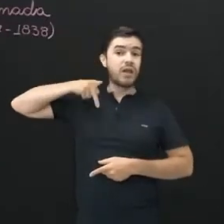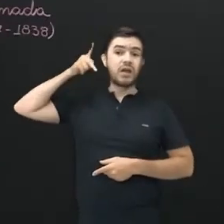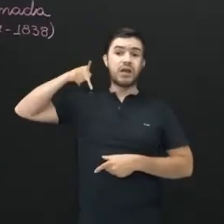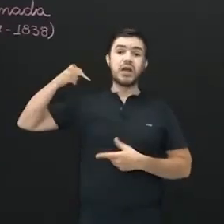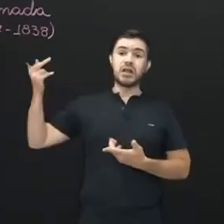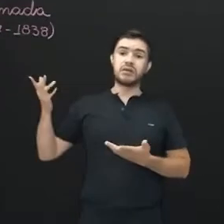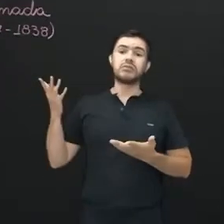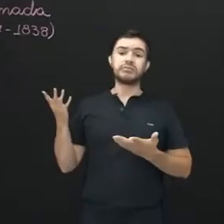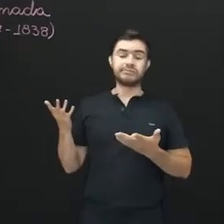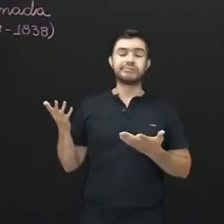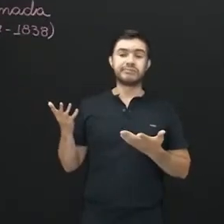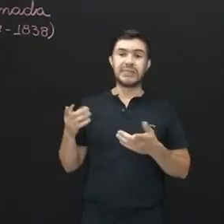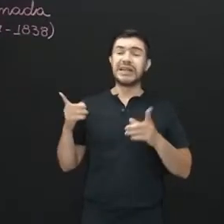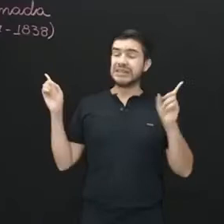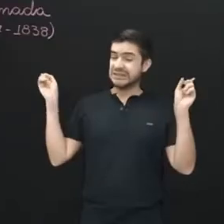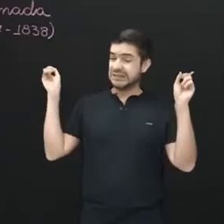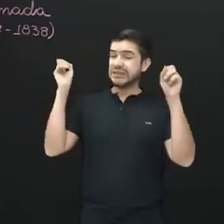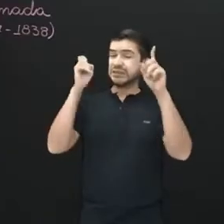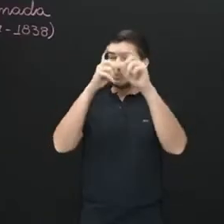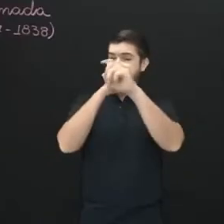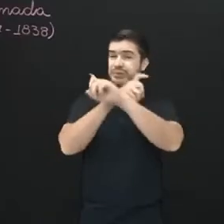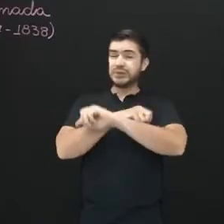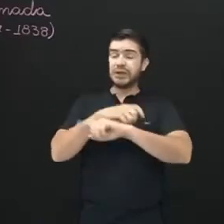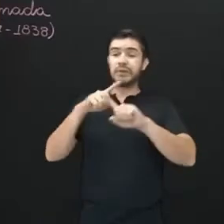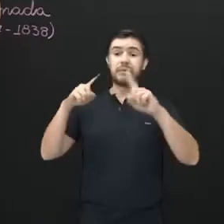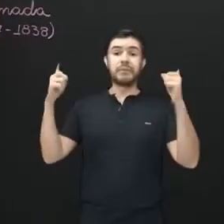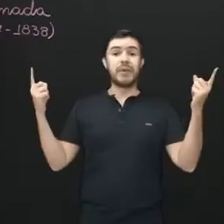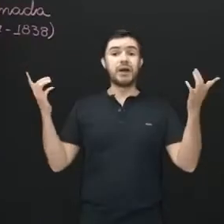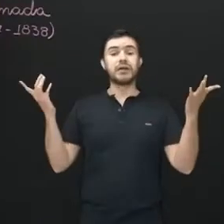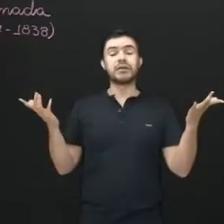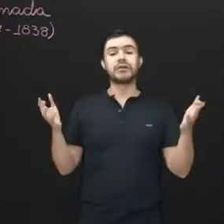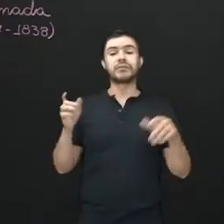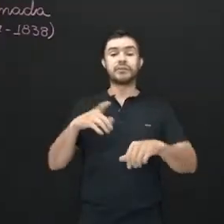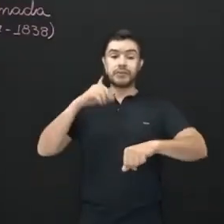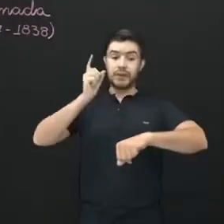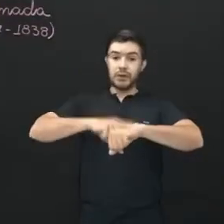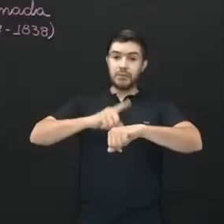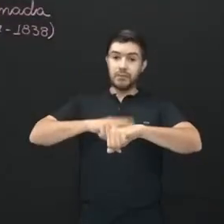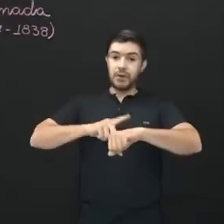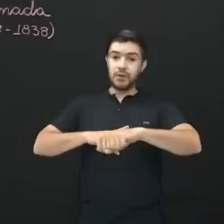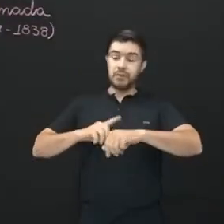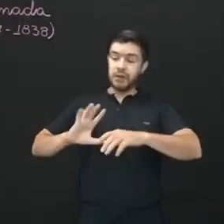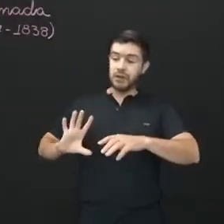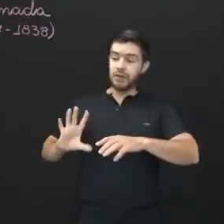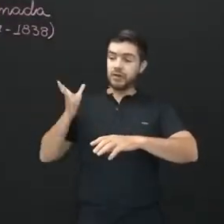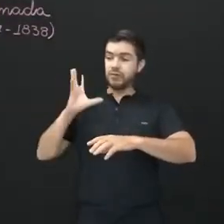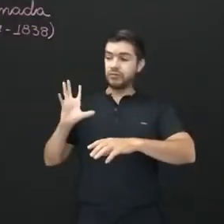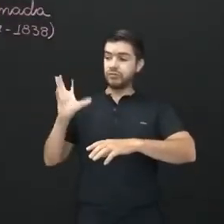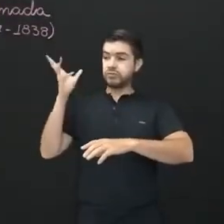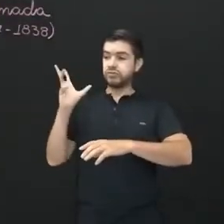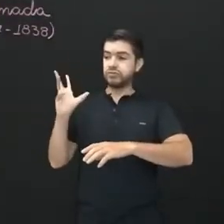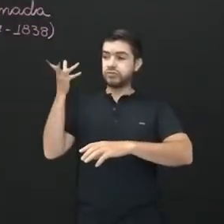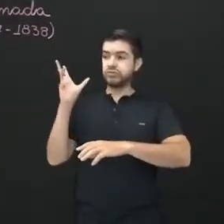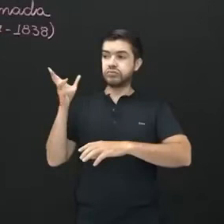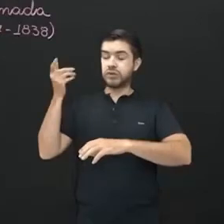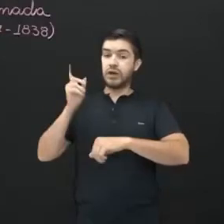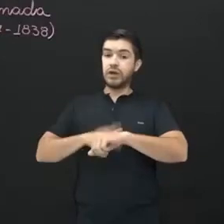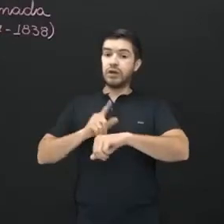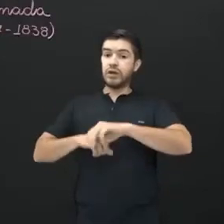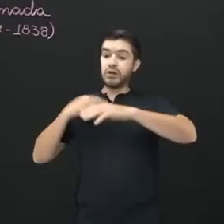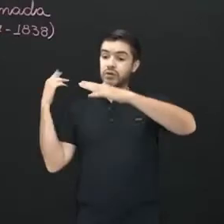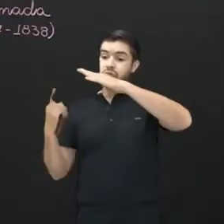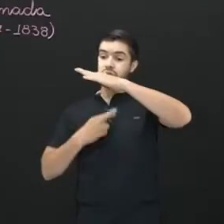poder devia ser centralizado era muito mais difícil. Com isso, durante esse período, surgiram várias revoltas no